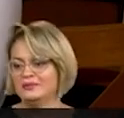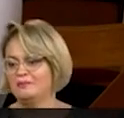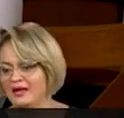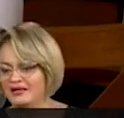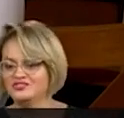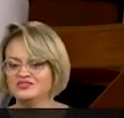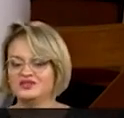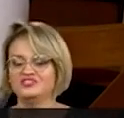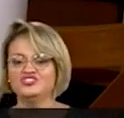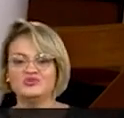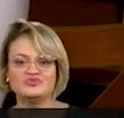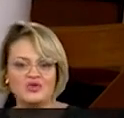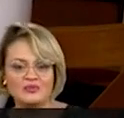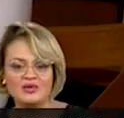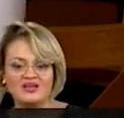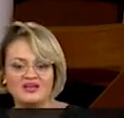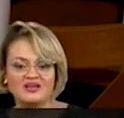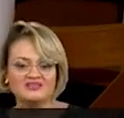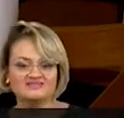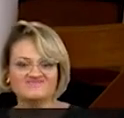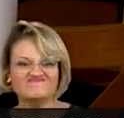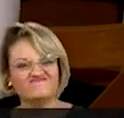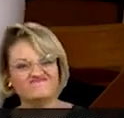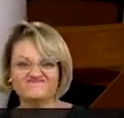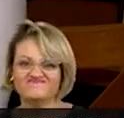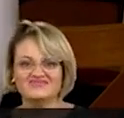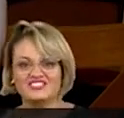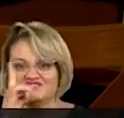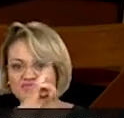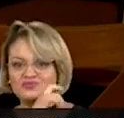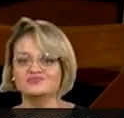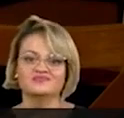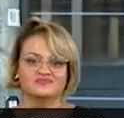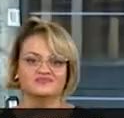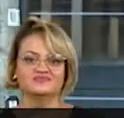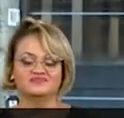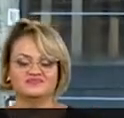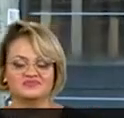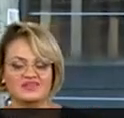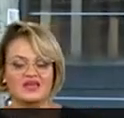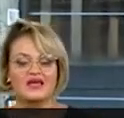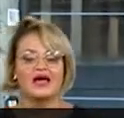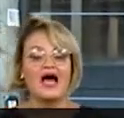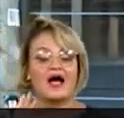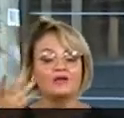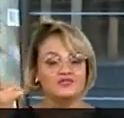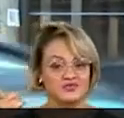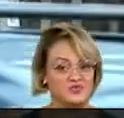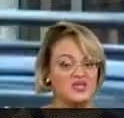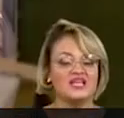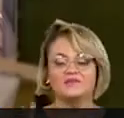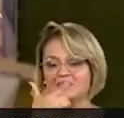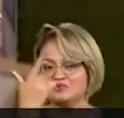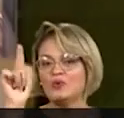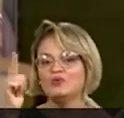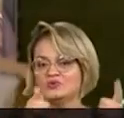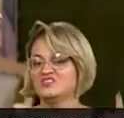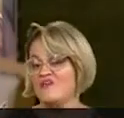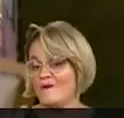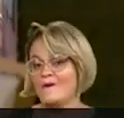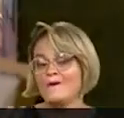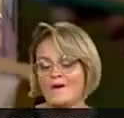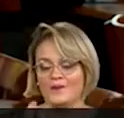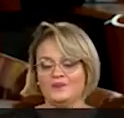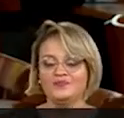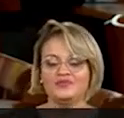dívida e sobra dinheiro para bancar a casa e para crescer e gerar mais emprego. Está muito difícil. O que acontece com o Humberto é apontado em dados recentes